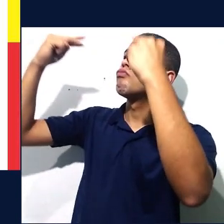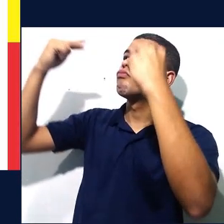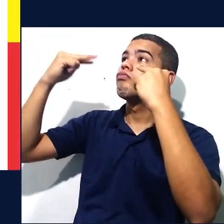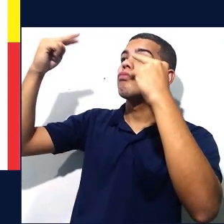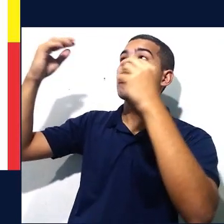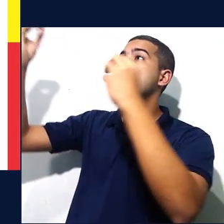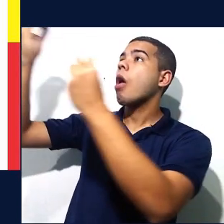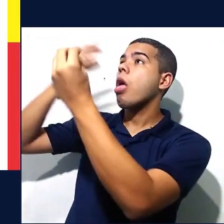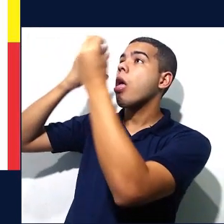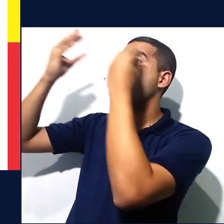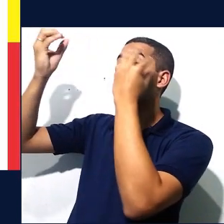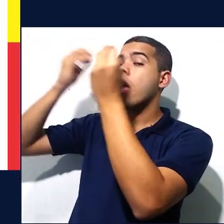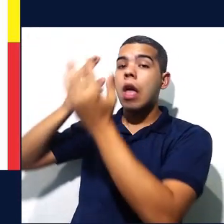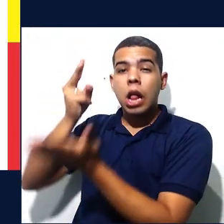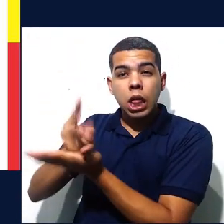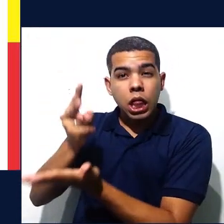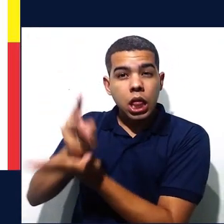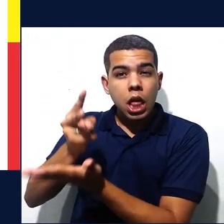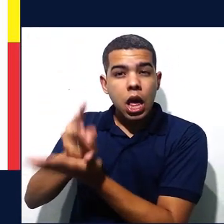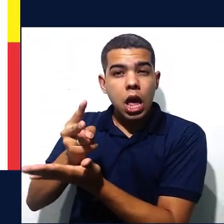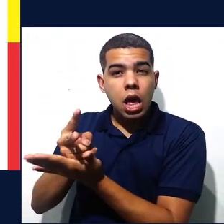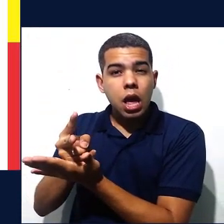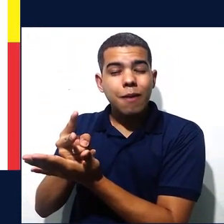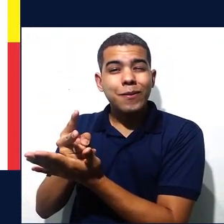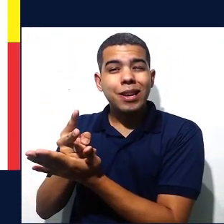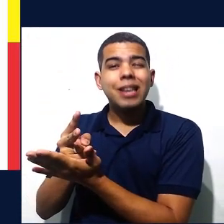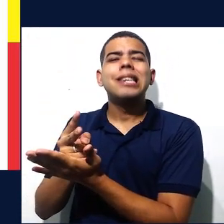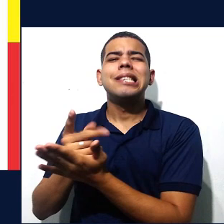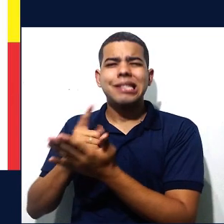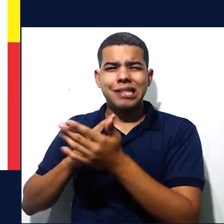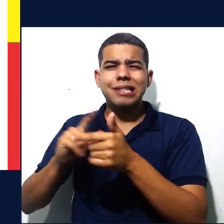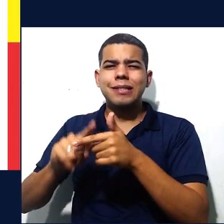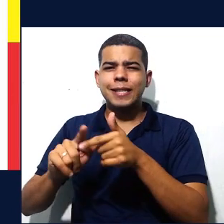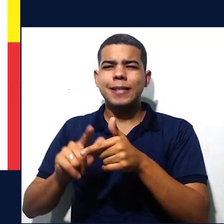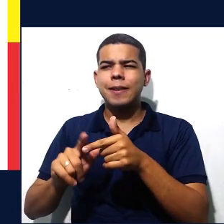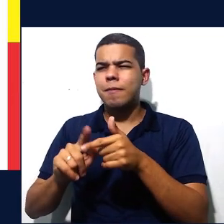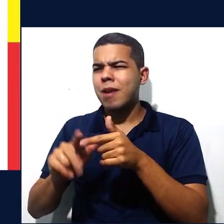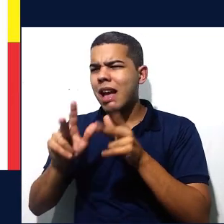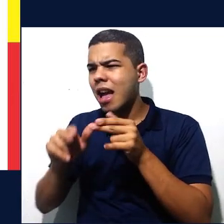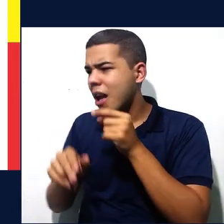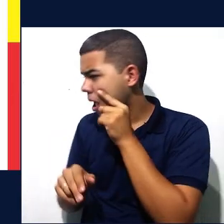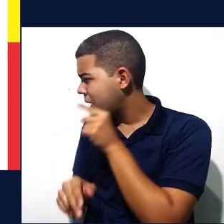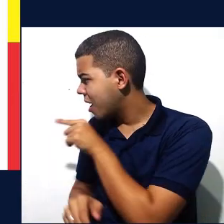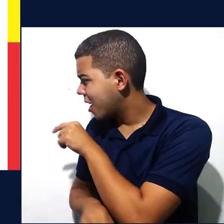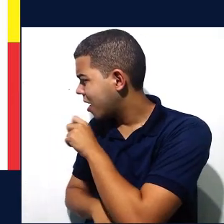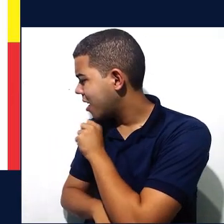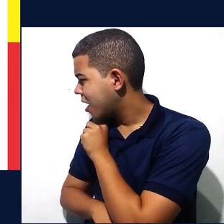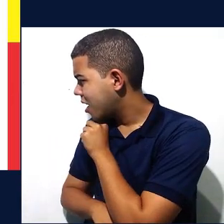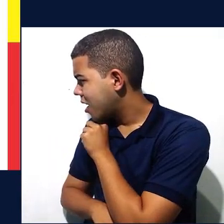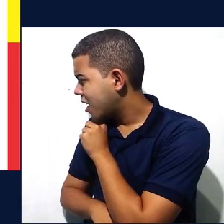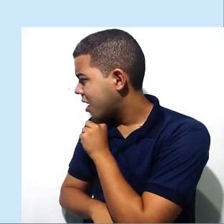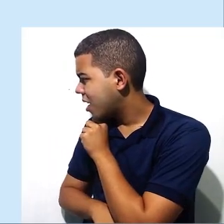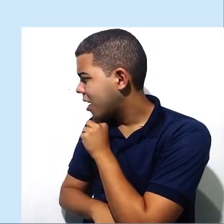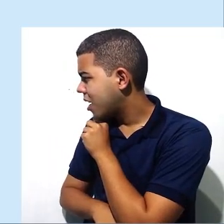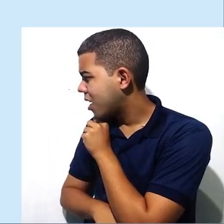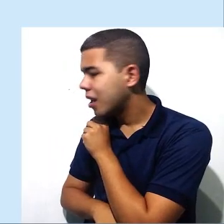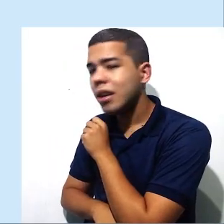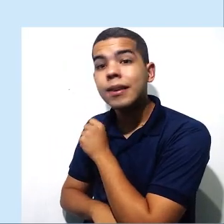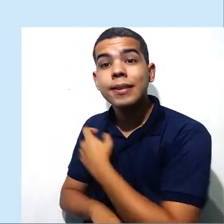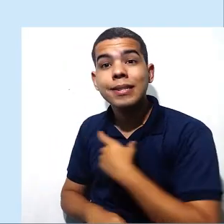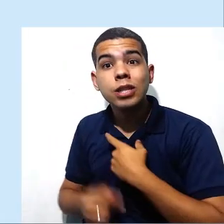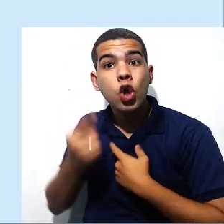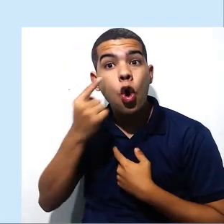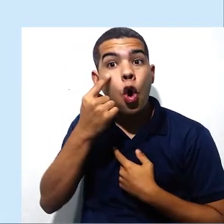pode observar aí na imagem que a catarata é uma pelezinha que vai crescendo em torno do nosso cristalino. E isso